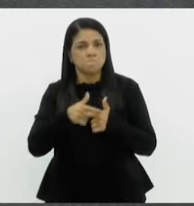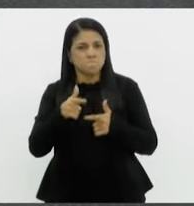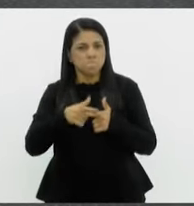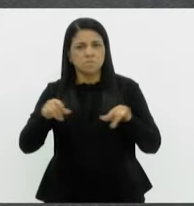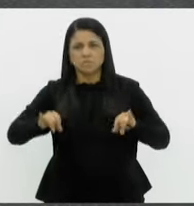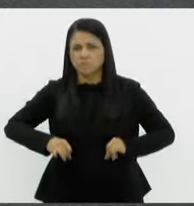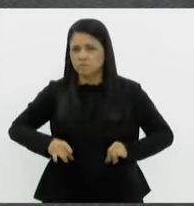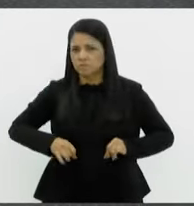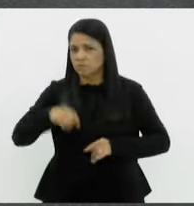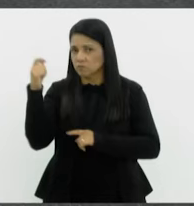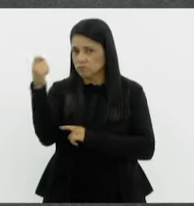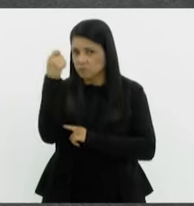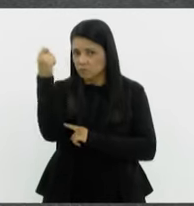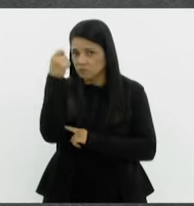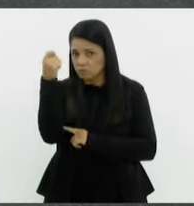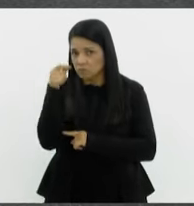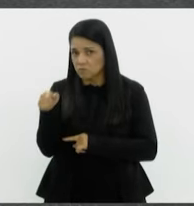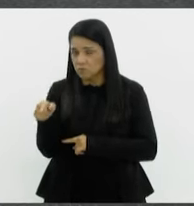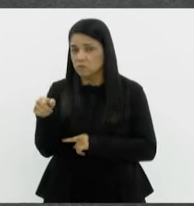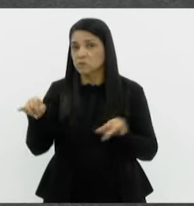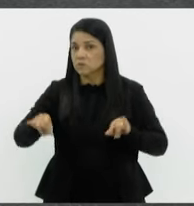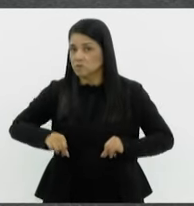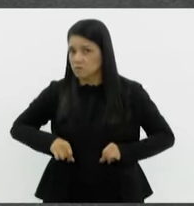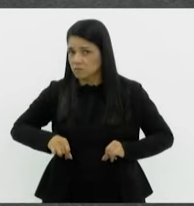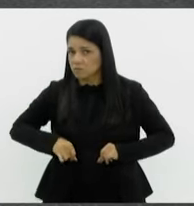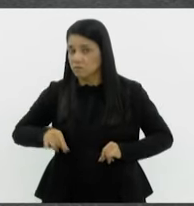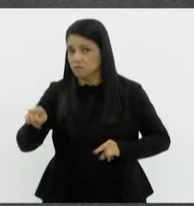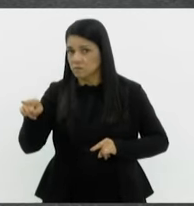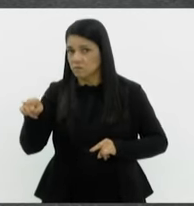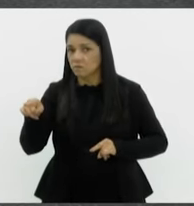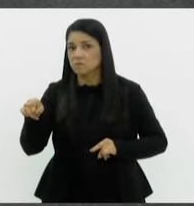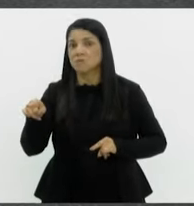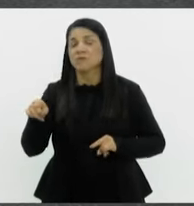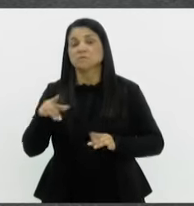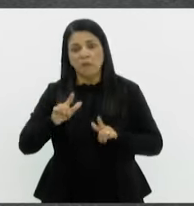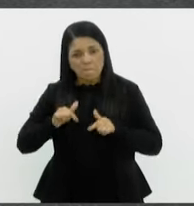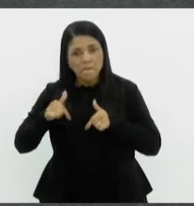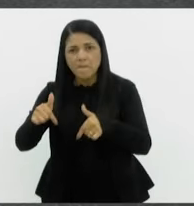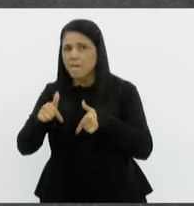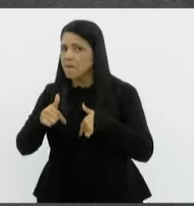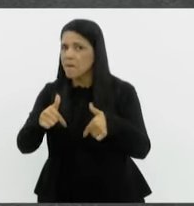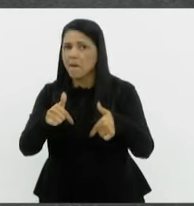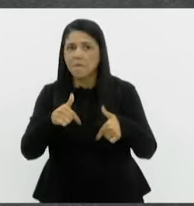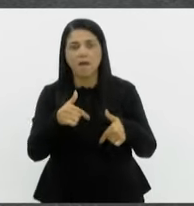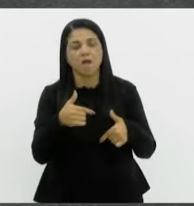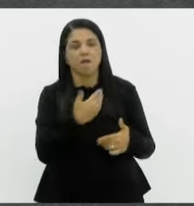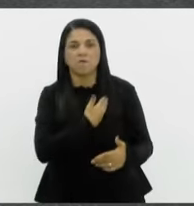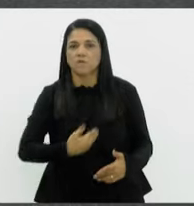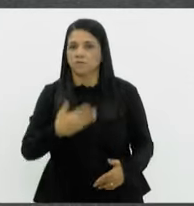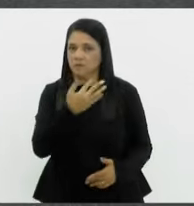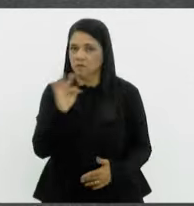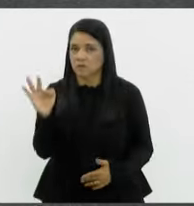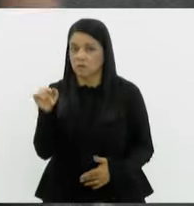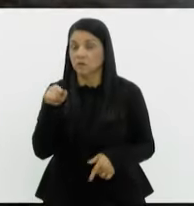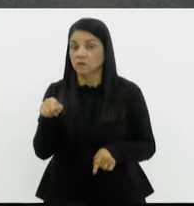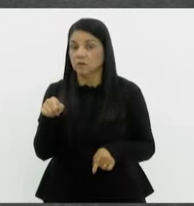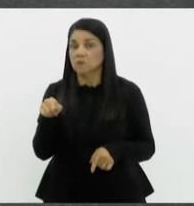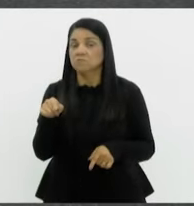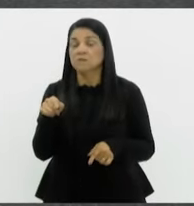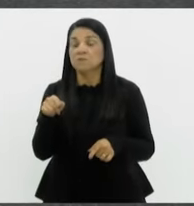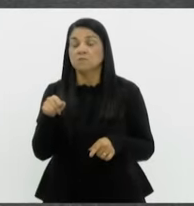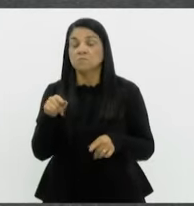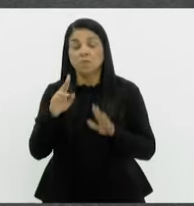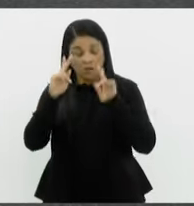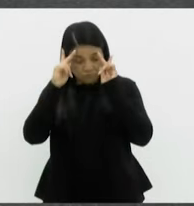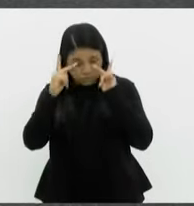calamidade que o Rio Grande do Sul está sofrendo, está tomando todas as ações. E, evidentemente, até por uma questão